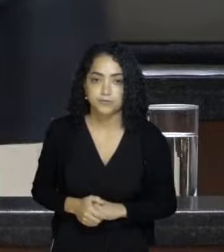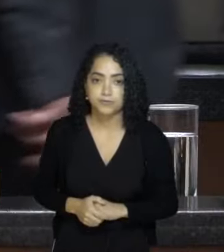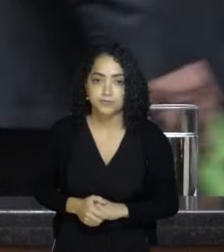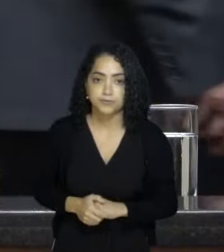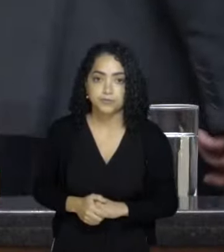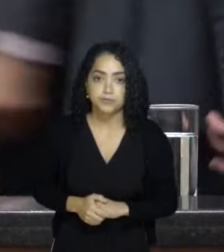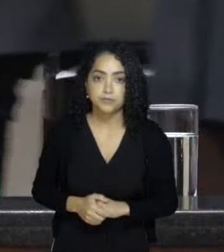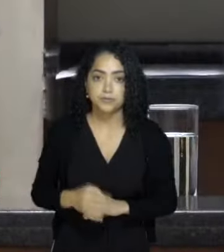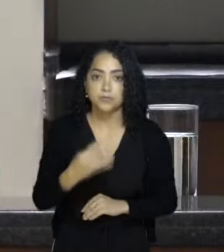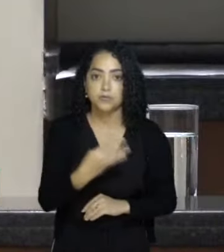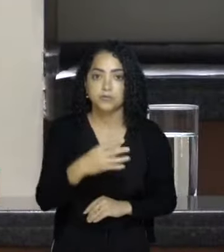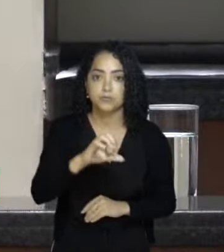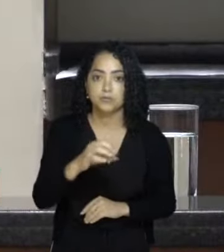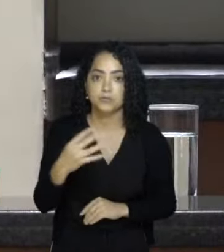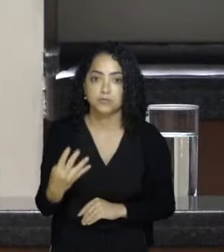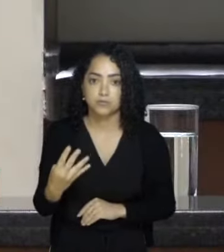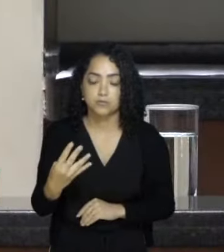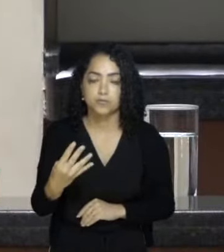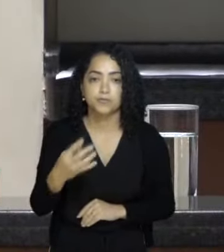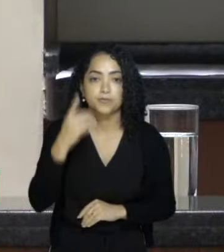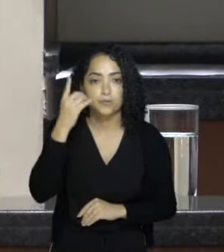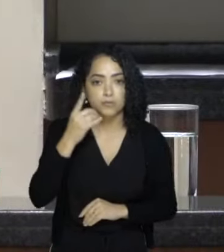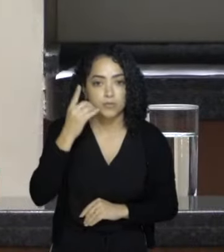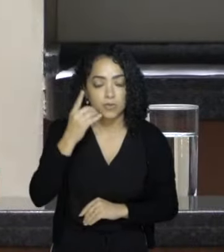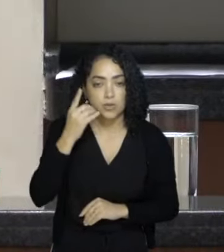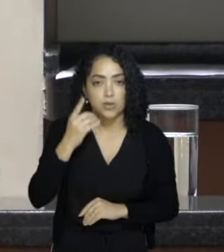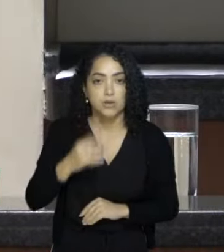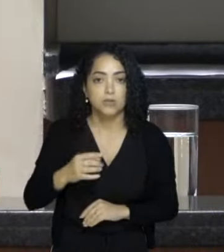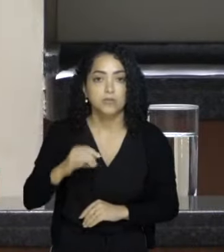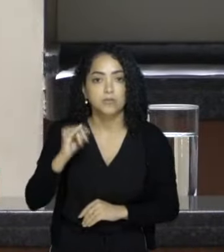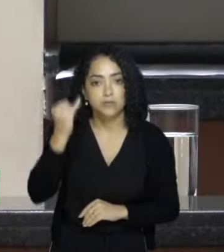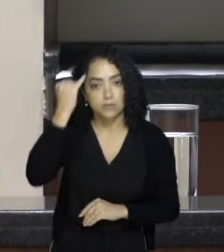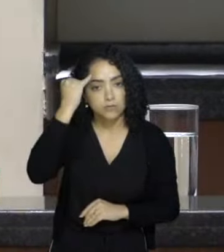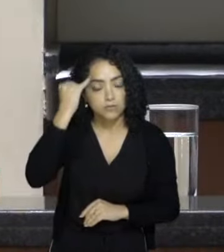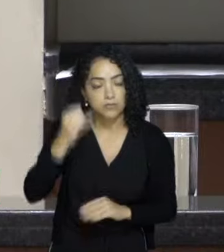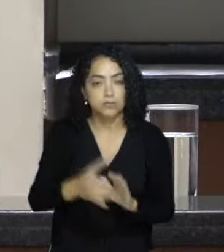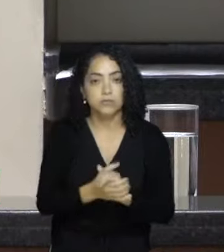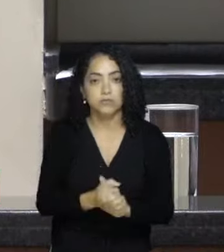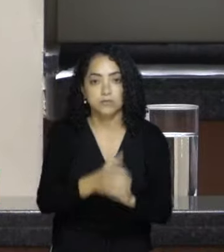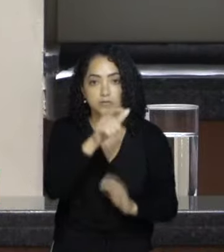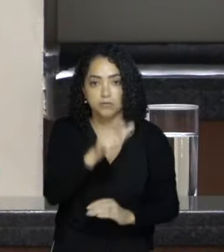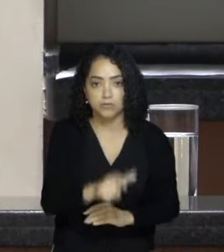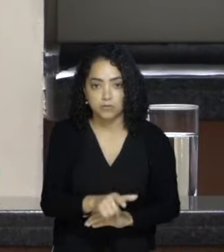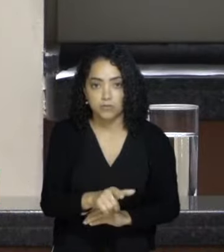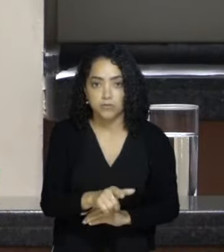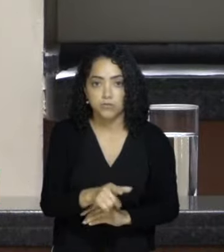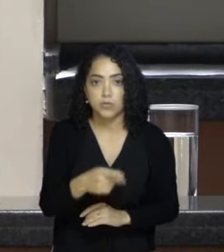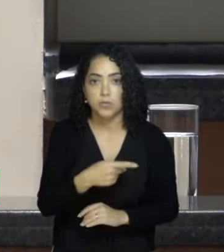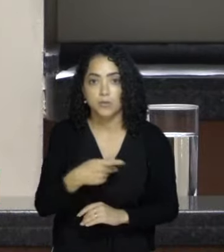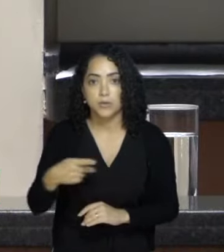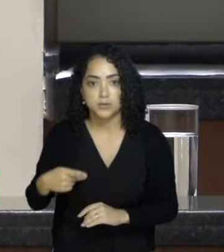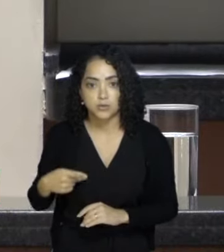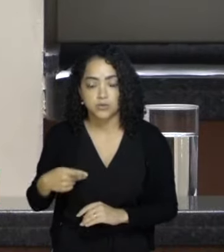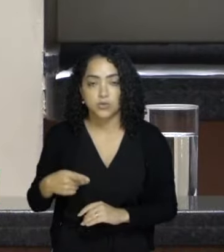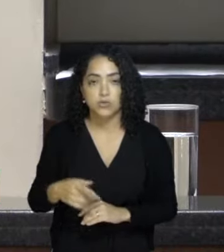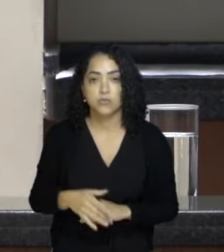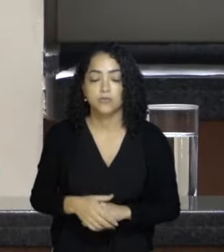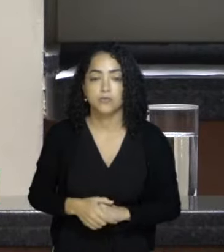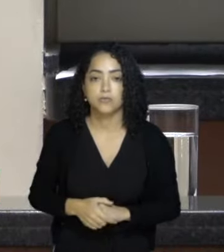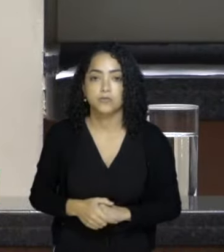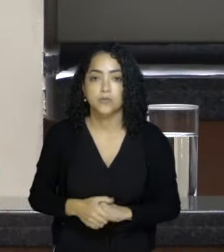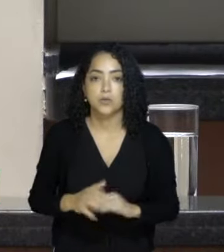Moção 494/2023, autoria do deputado Jair Mioto, manifestando aplausos ao pastor Leodoro Fernandes da Silva,